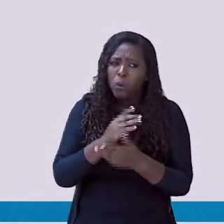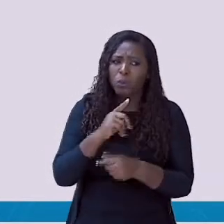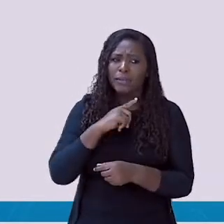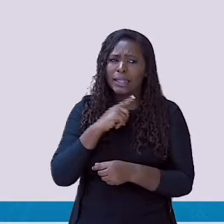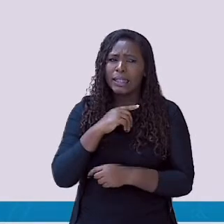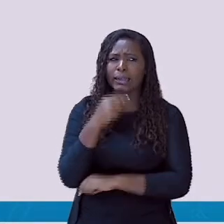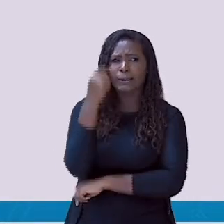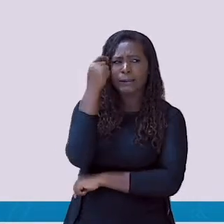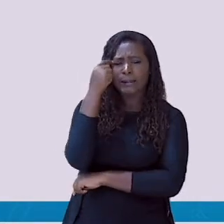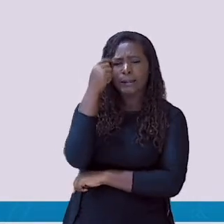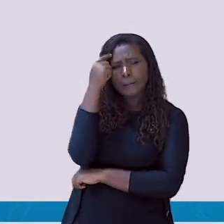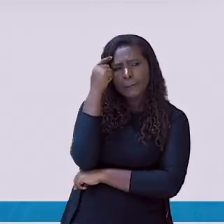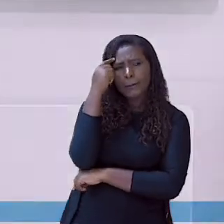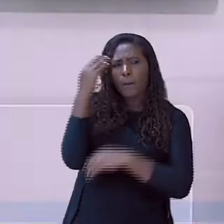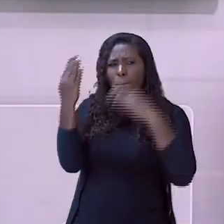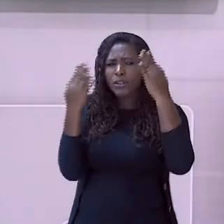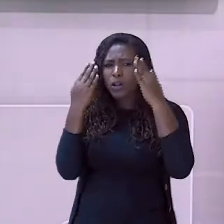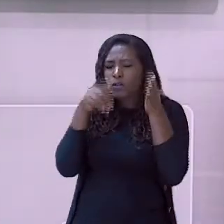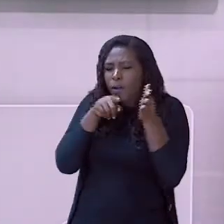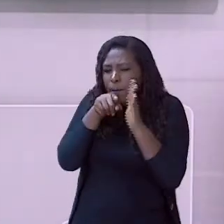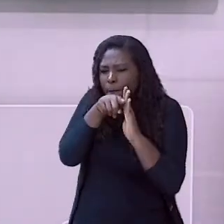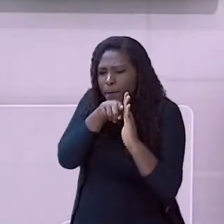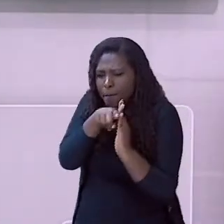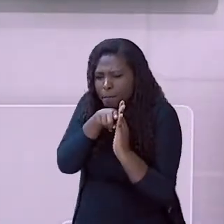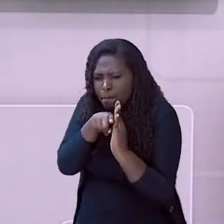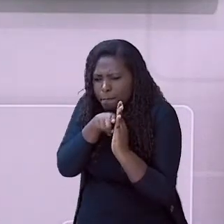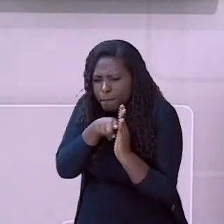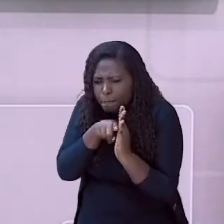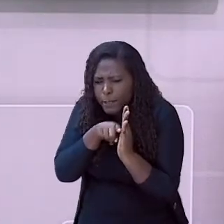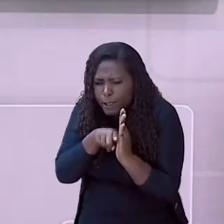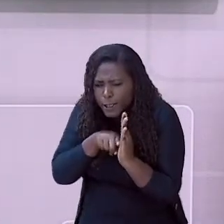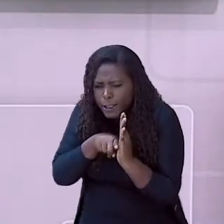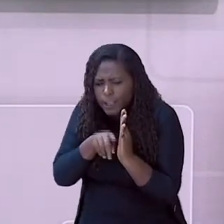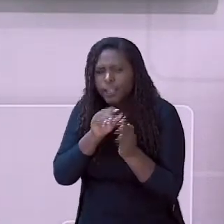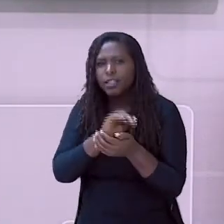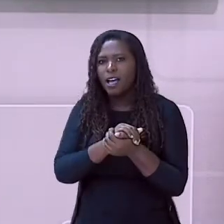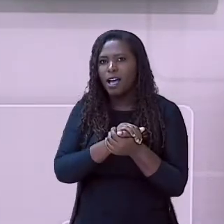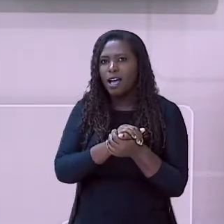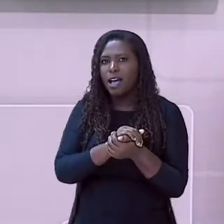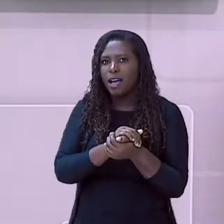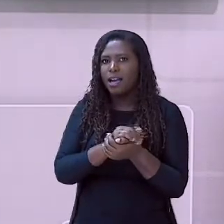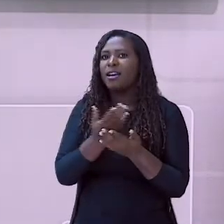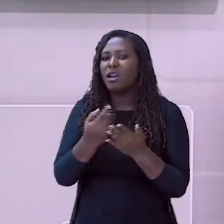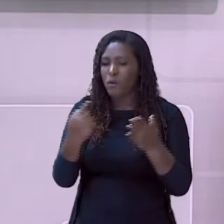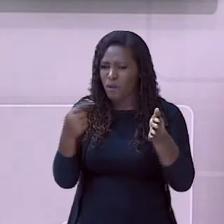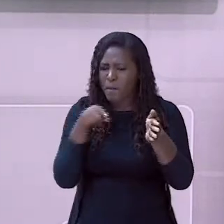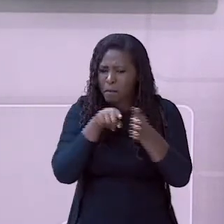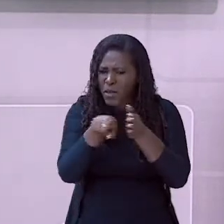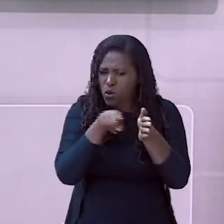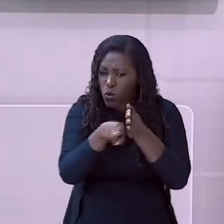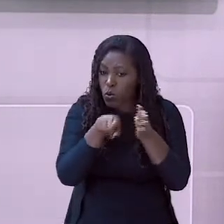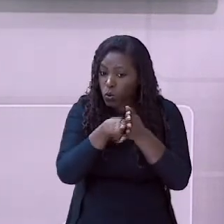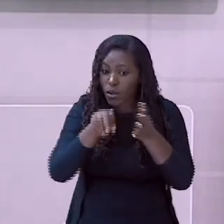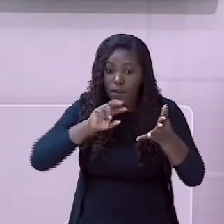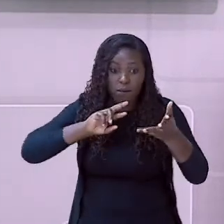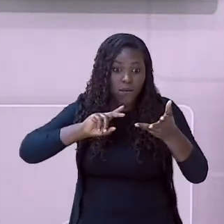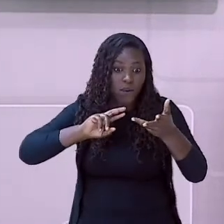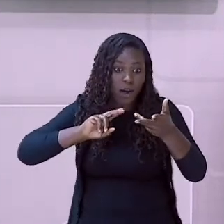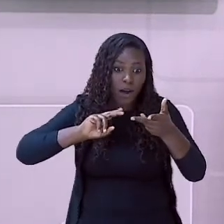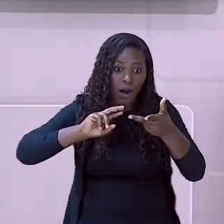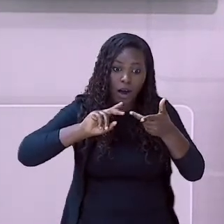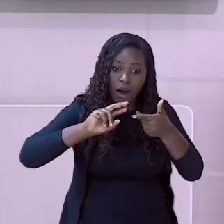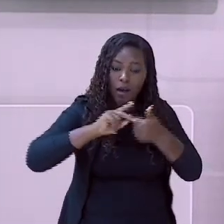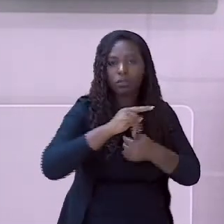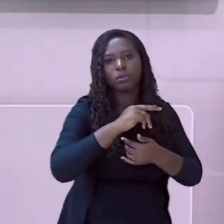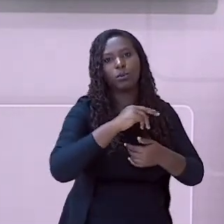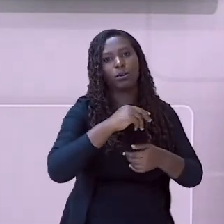melhor algum sentimento, alguma coisa que está passando aqui, né? Então ela vai fazer uma série de perguntas